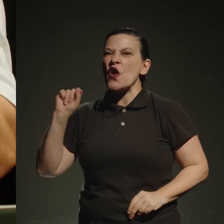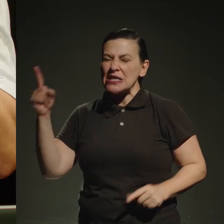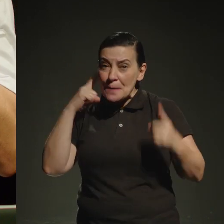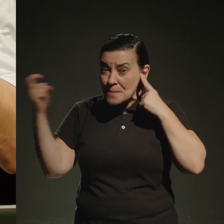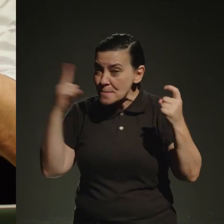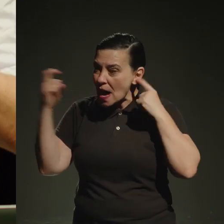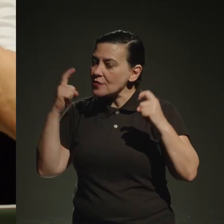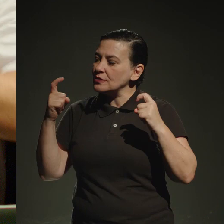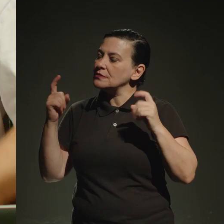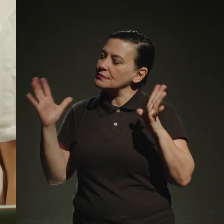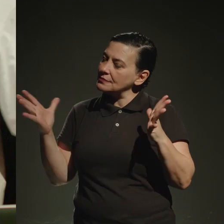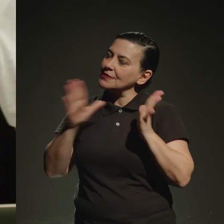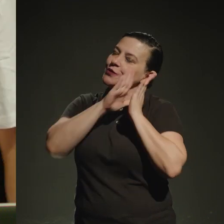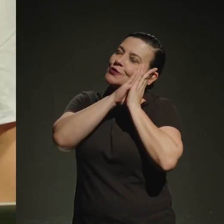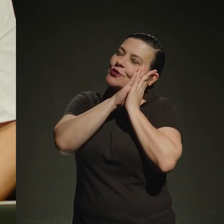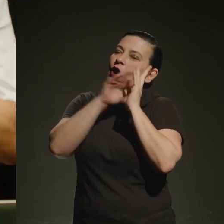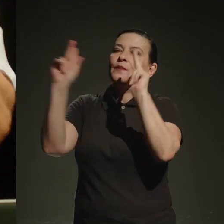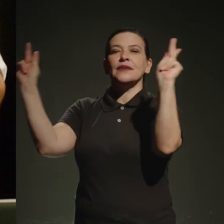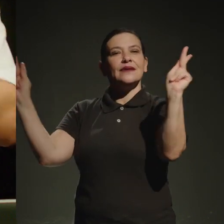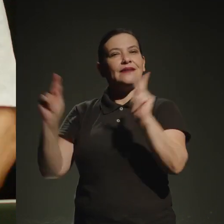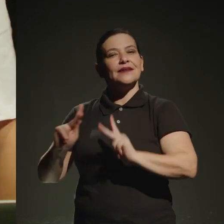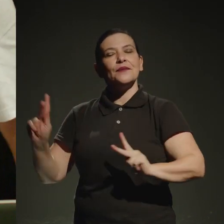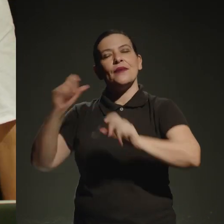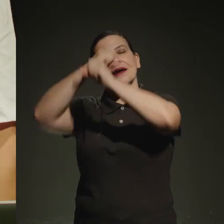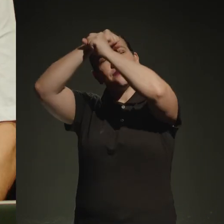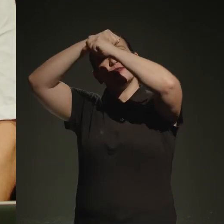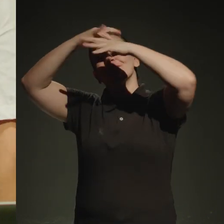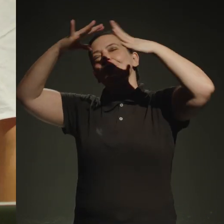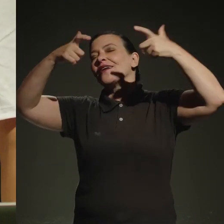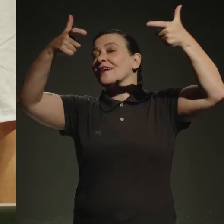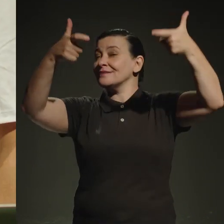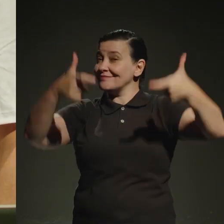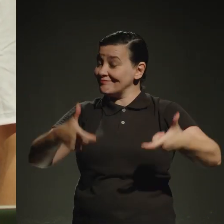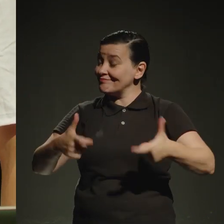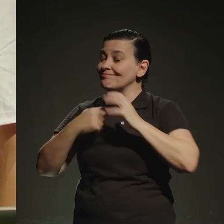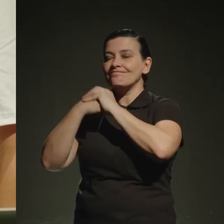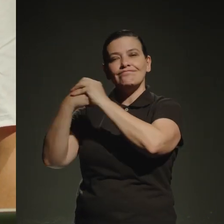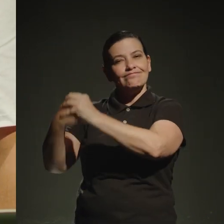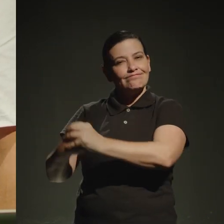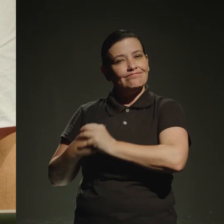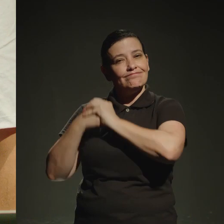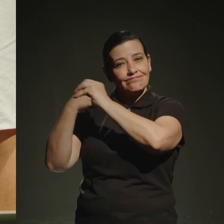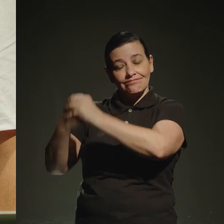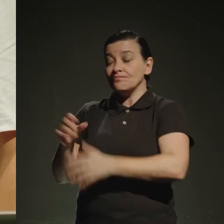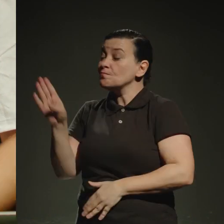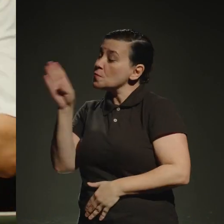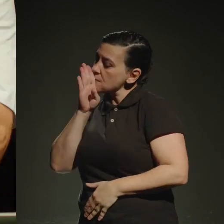Dorme em paz, sonha com a tua ilha, e não ouvides tuas orações, que não ouvidarei das